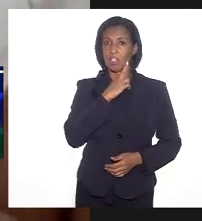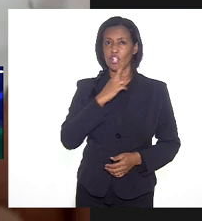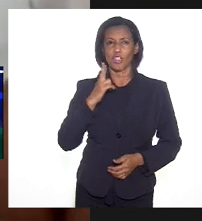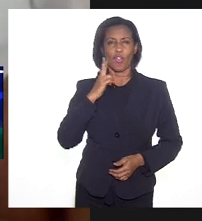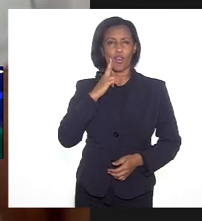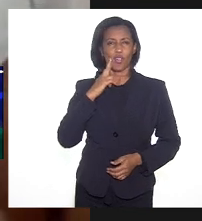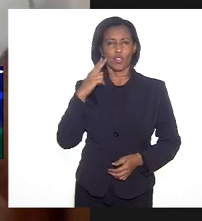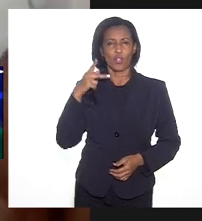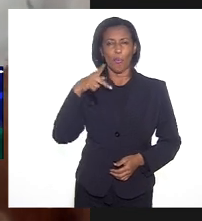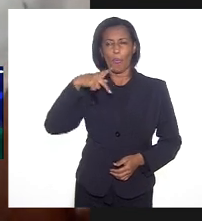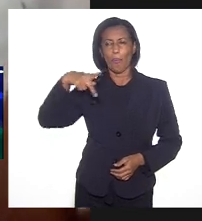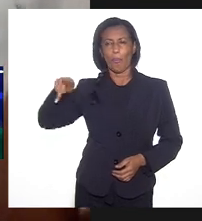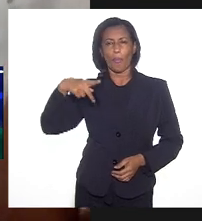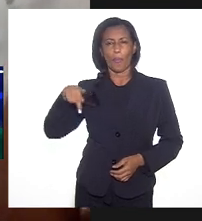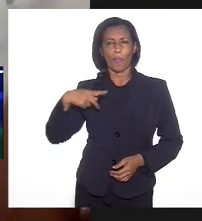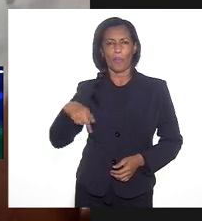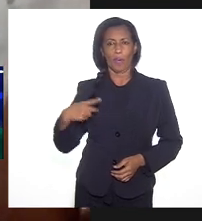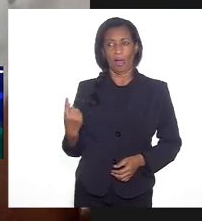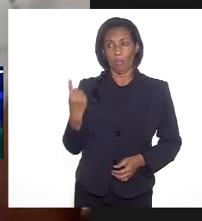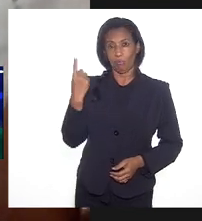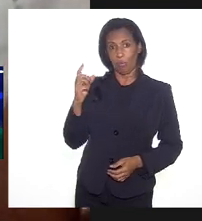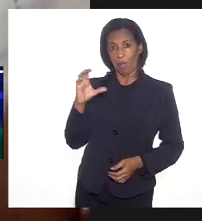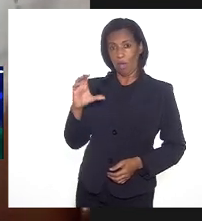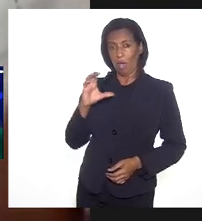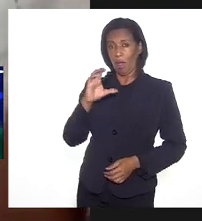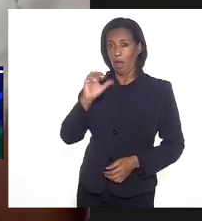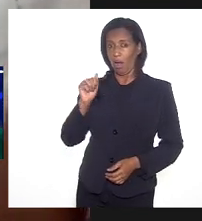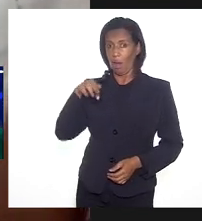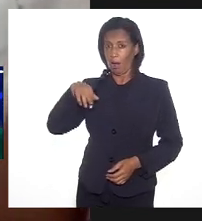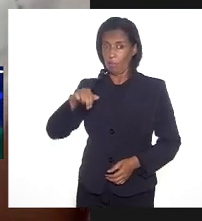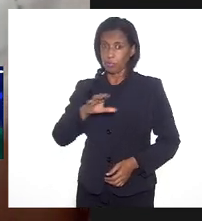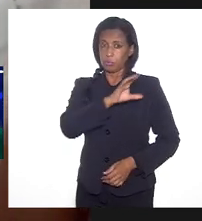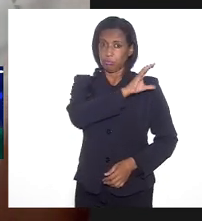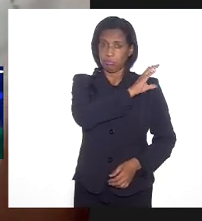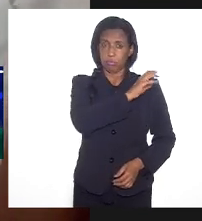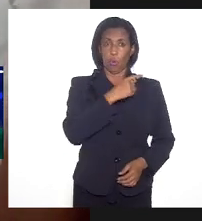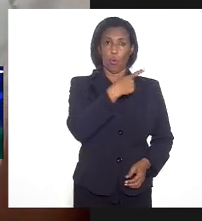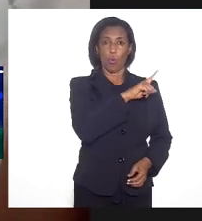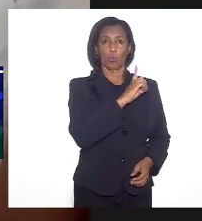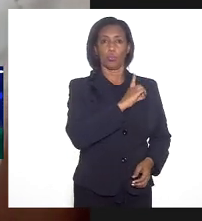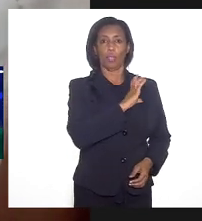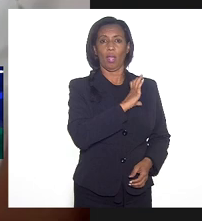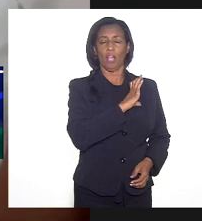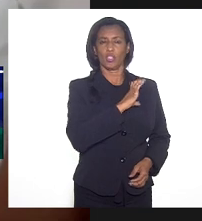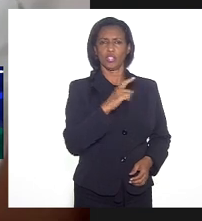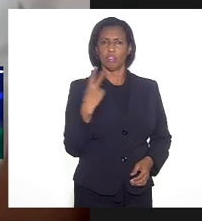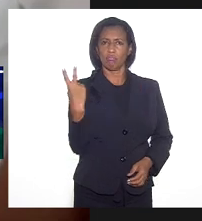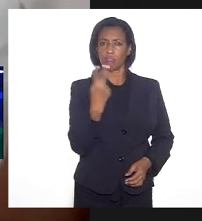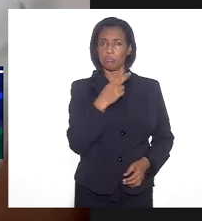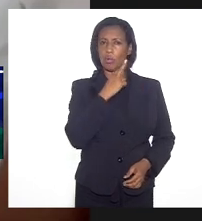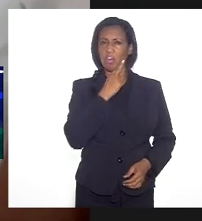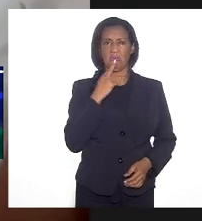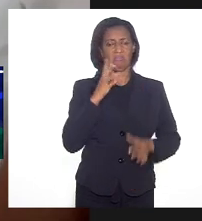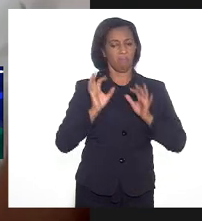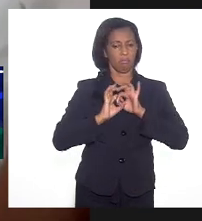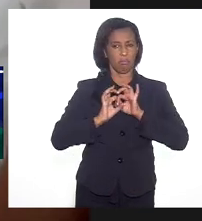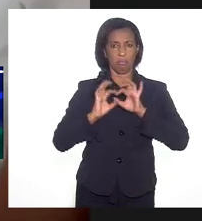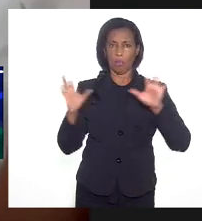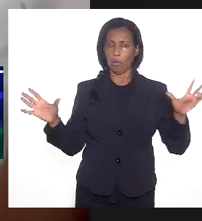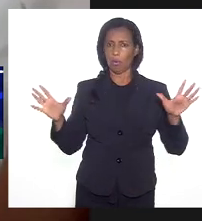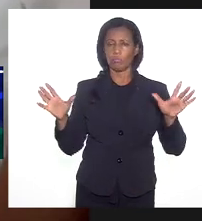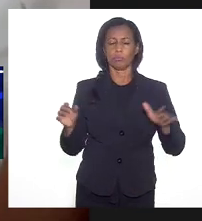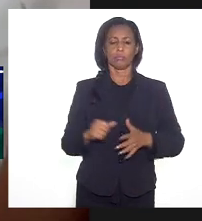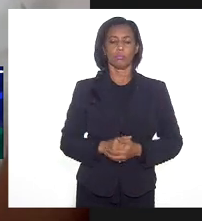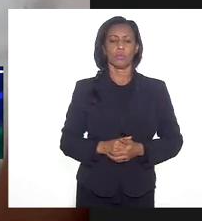populares senhor presidente um em Campos e um em Caxias esses restaurantes estão em pleno funcionamento e a gente